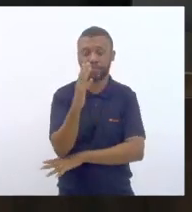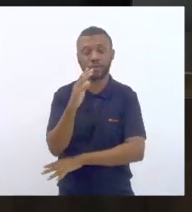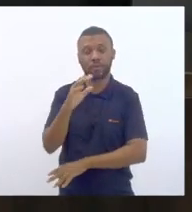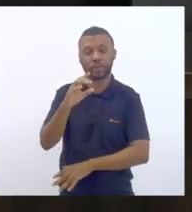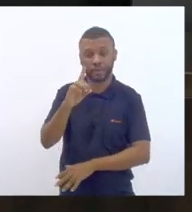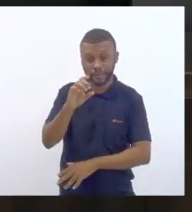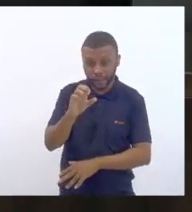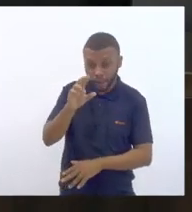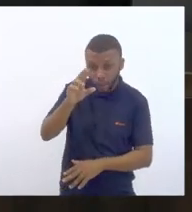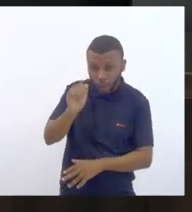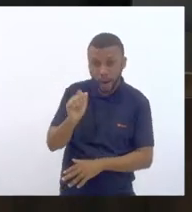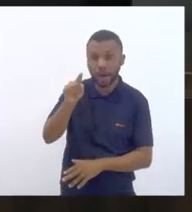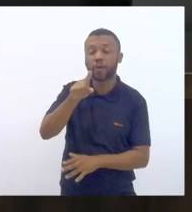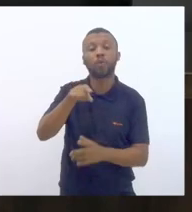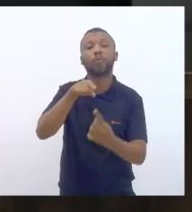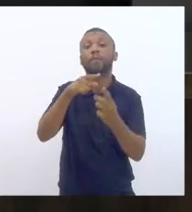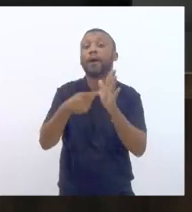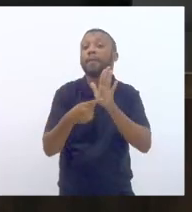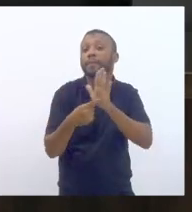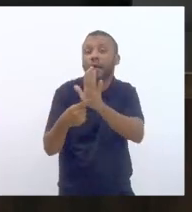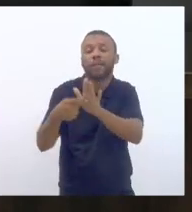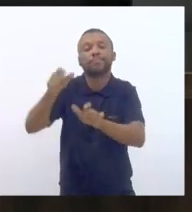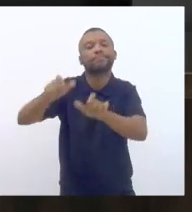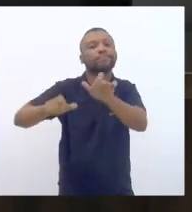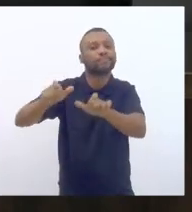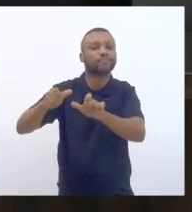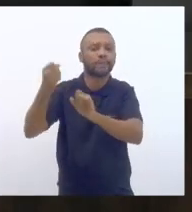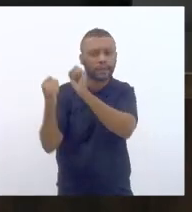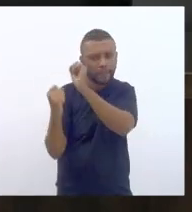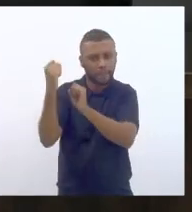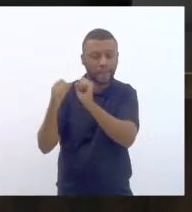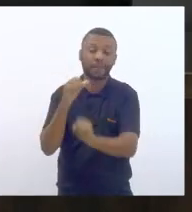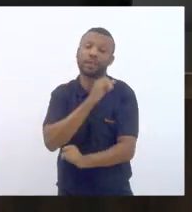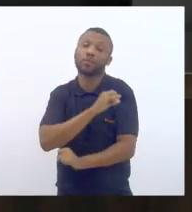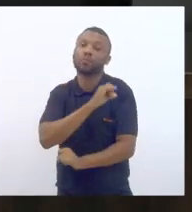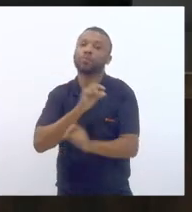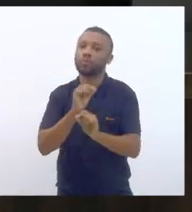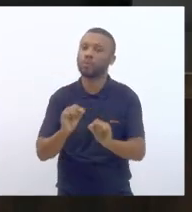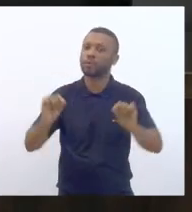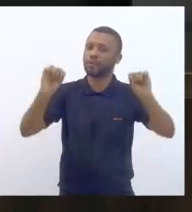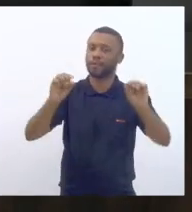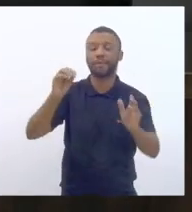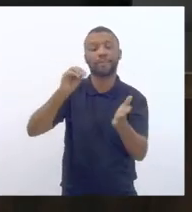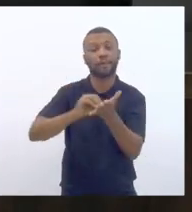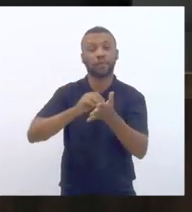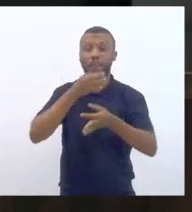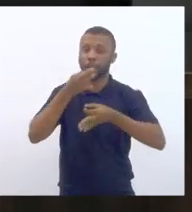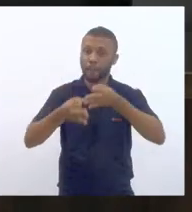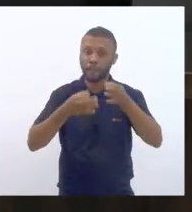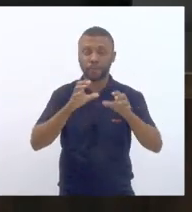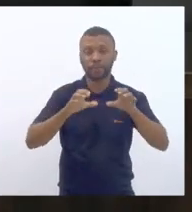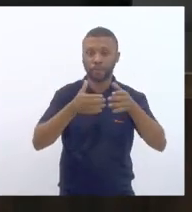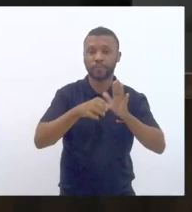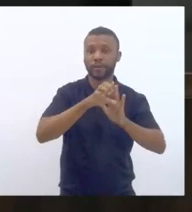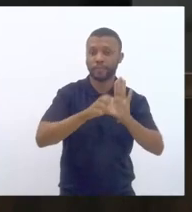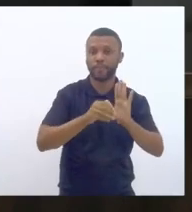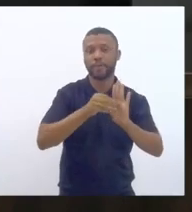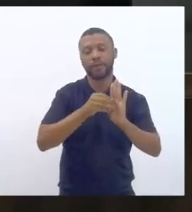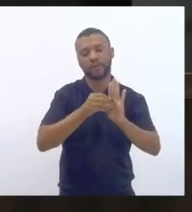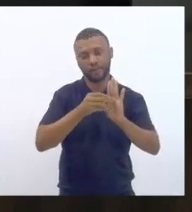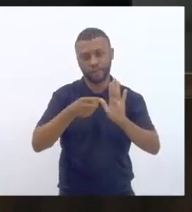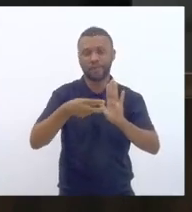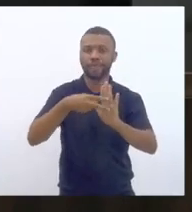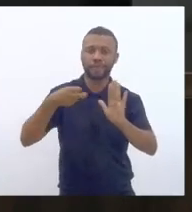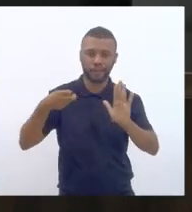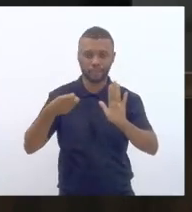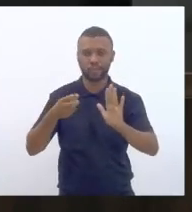ser apresentado ao consumidor pelas prestadoras de serviços públicos do Estado do Rio de Janeiro. Pendente de pareceres da Comissão de Emendas Constitucionais e